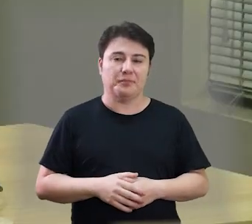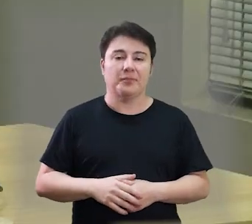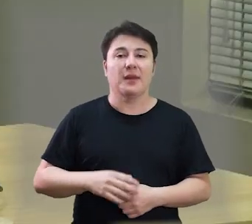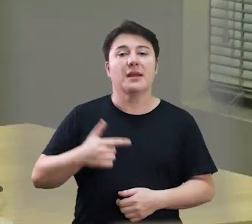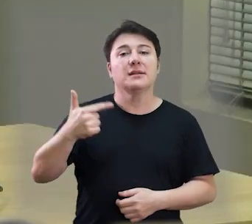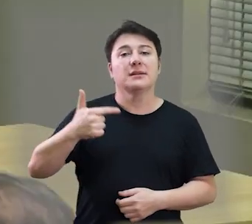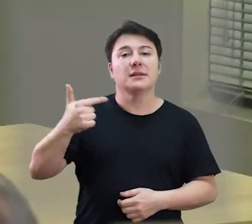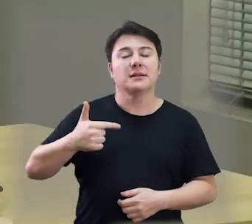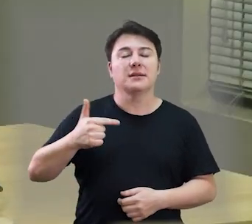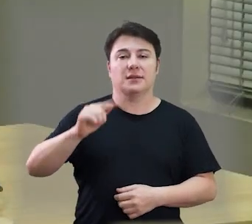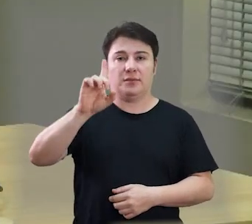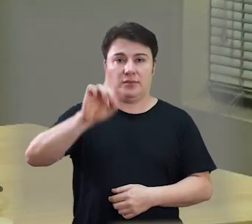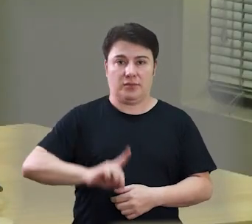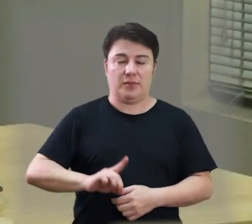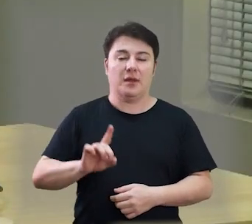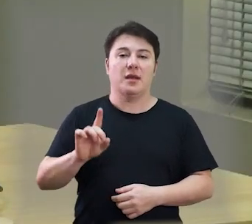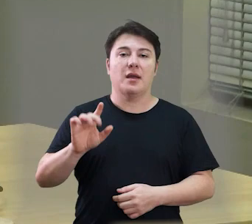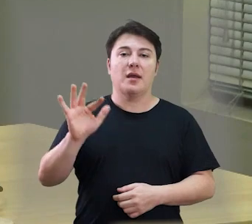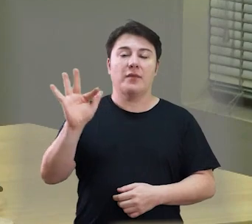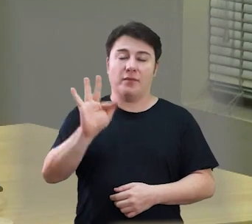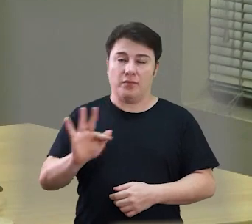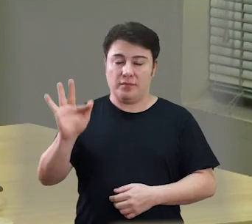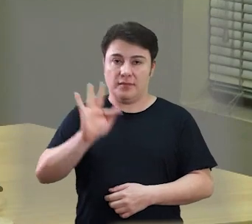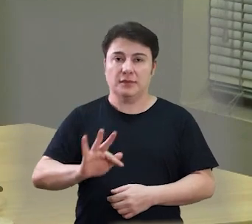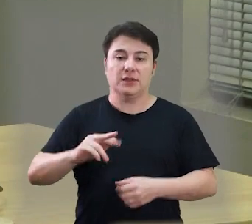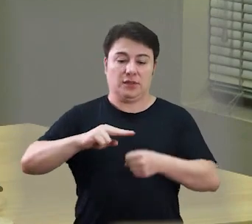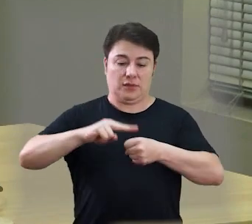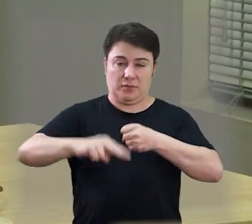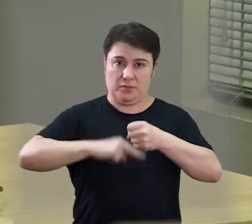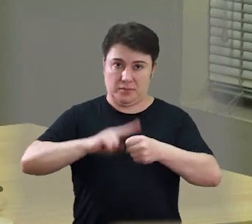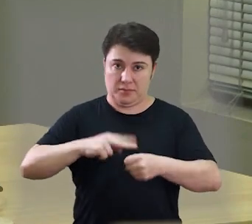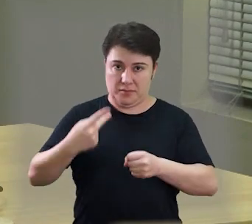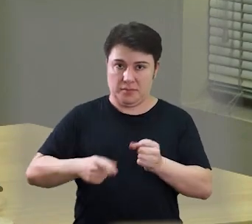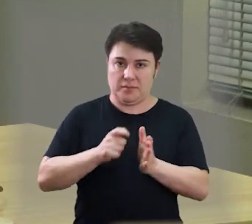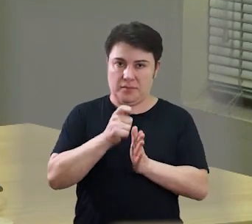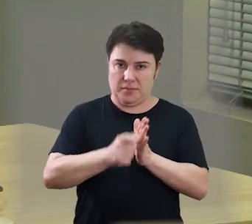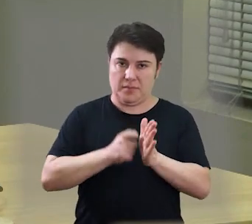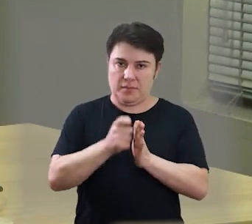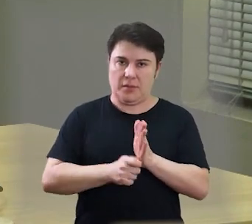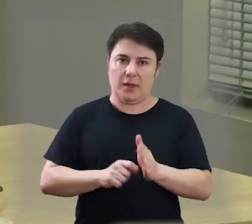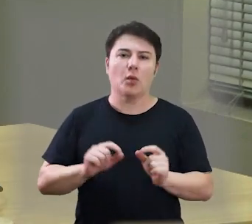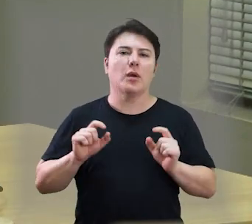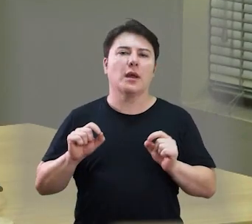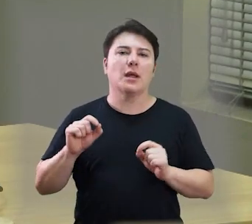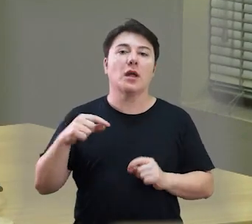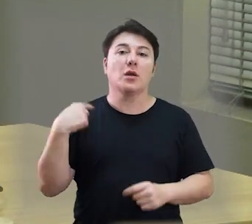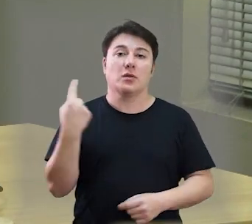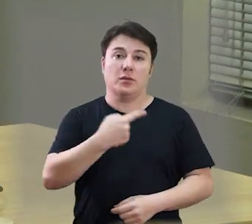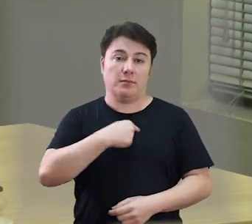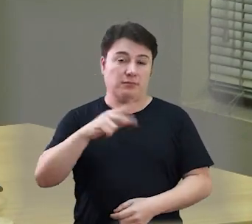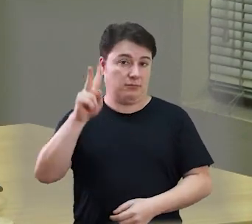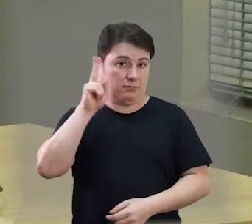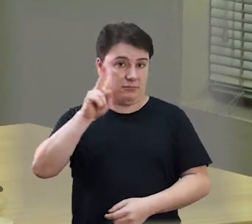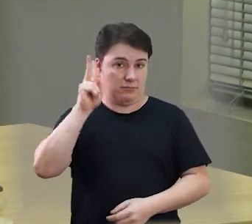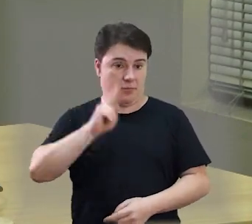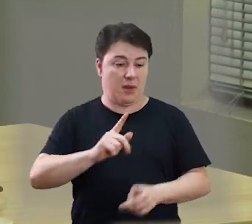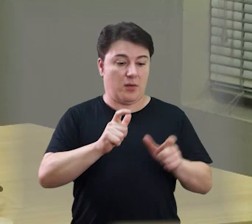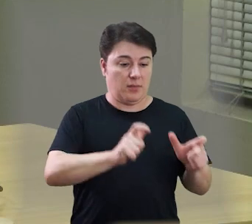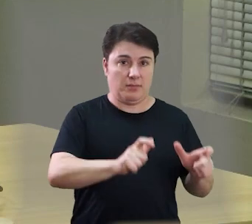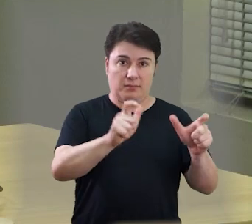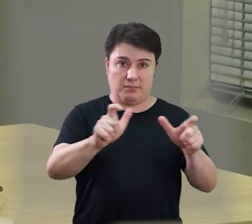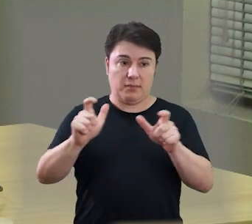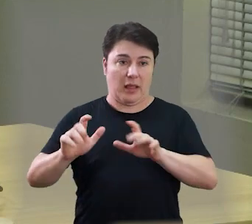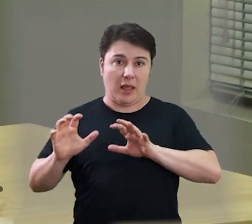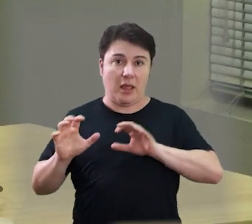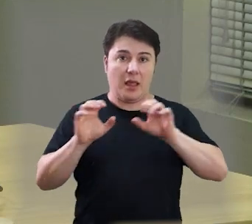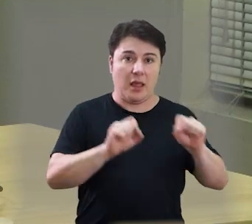entendimento do vice-diretor da Faculdade de Ciências e Letras da Unesp de Araraquara, não se pode esquecer que a ocupação dos